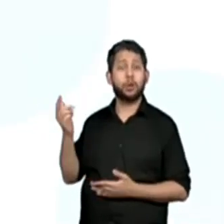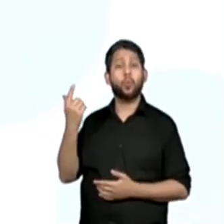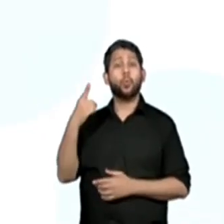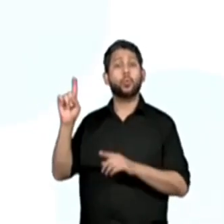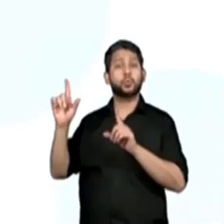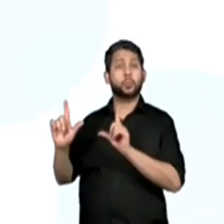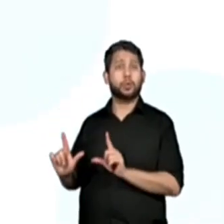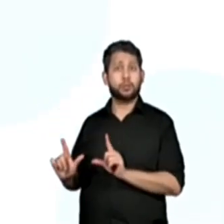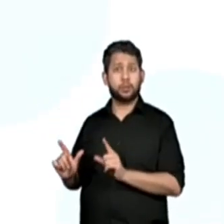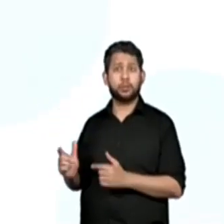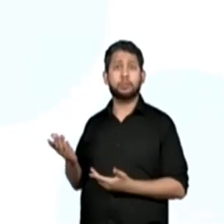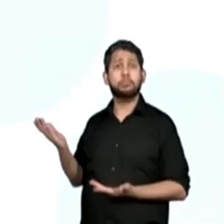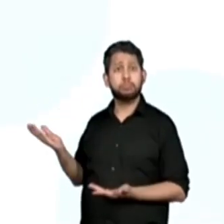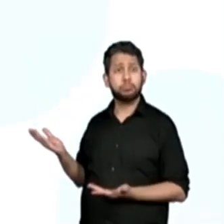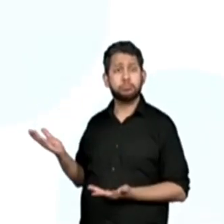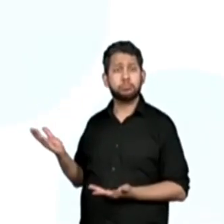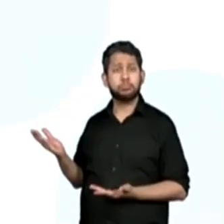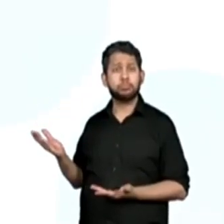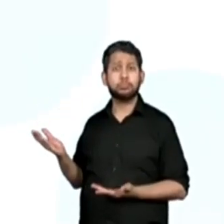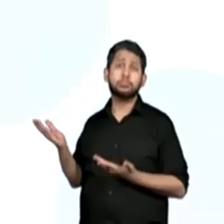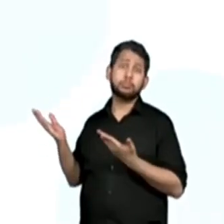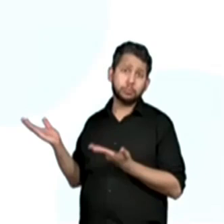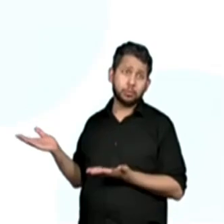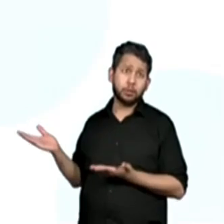último quadrinho.